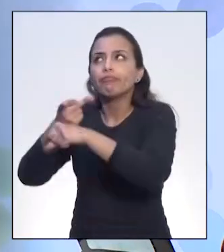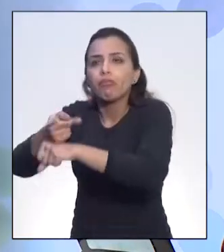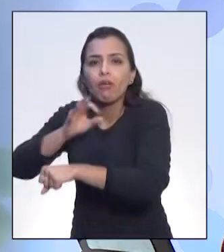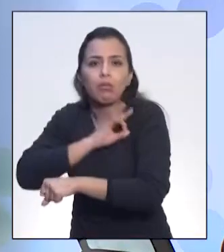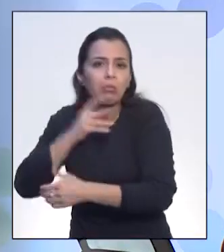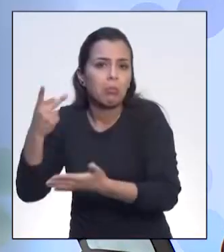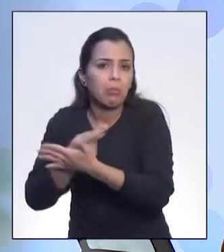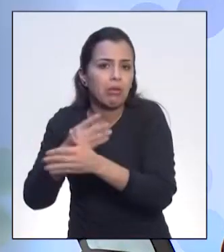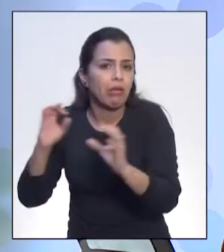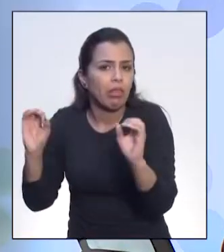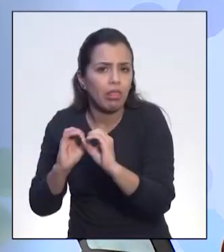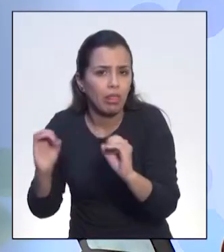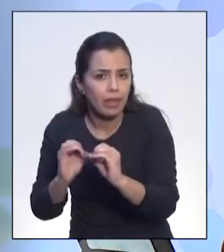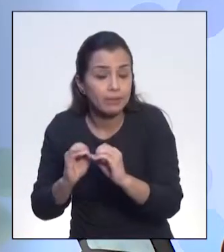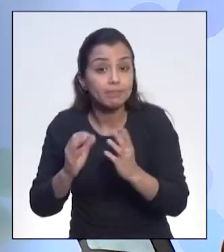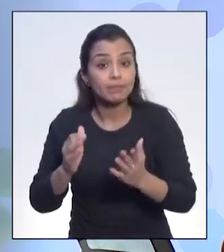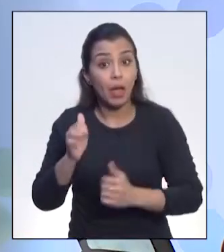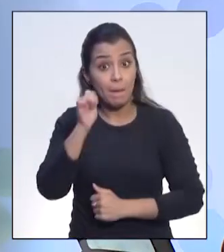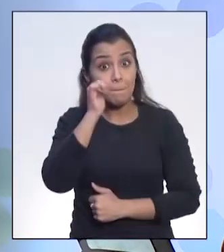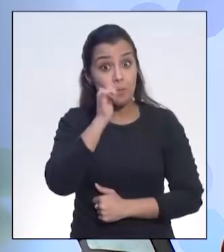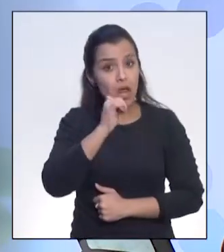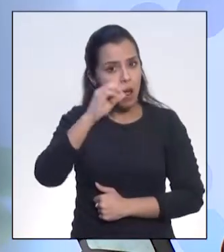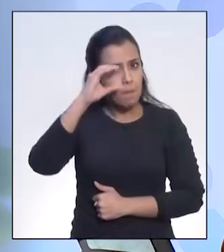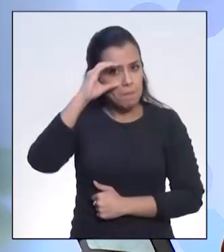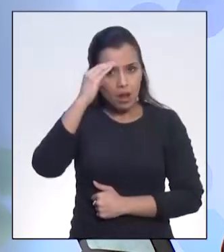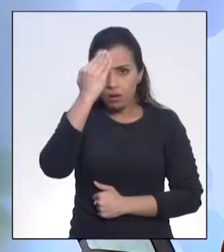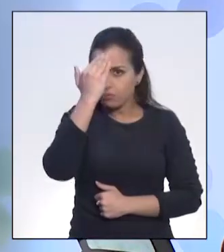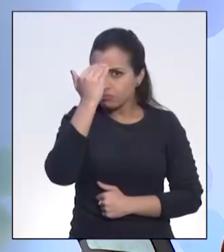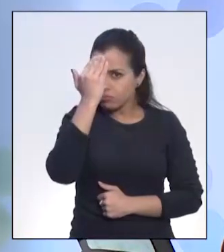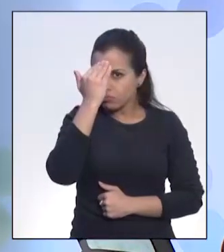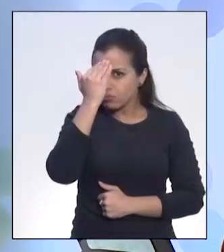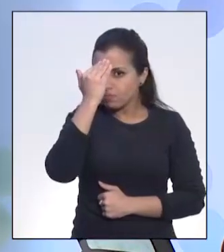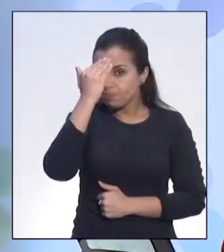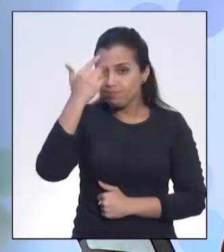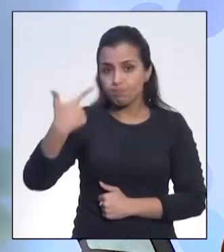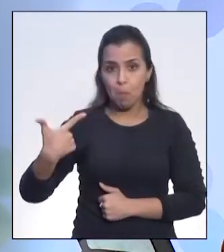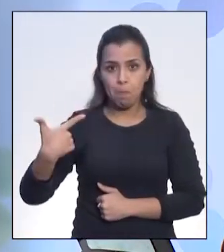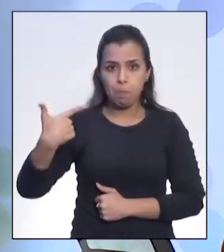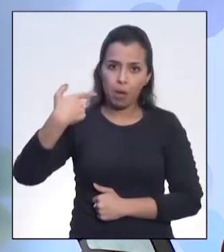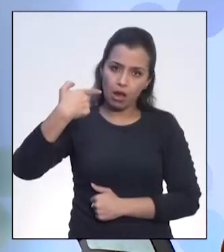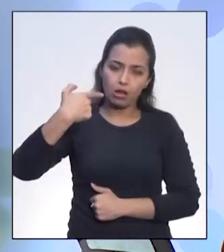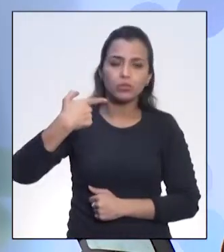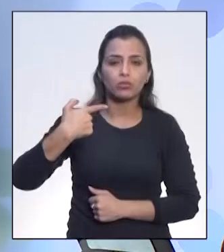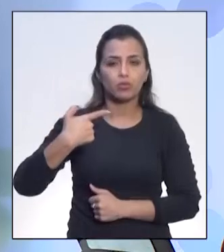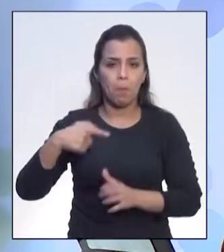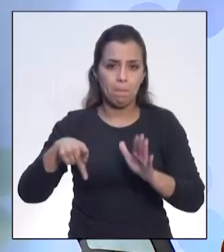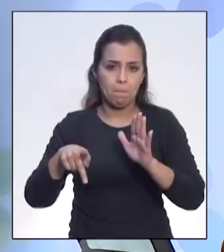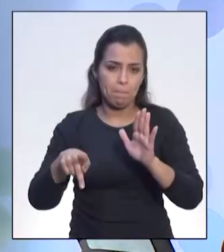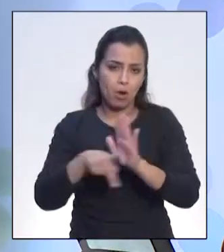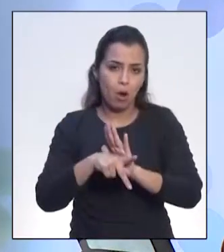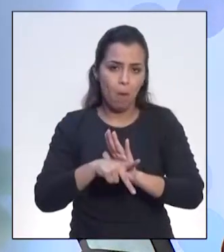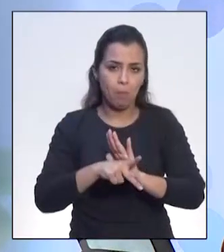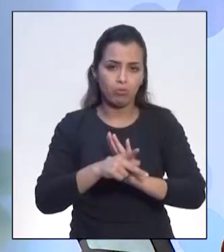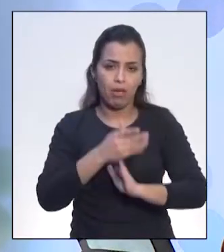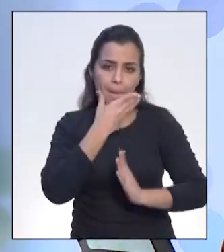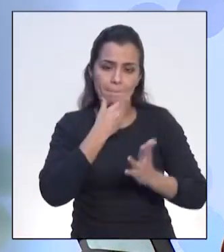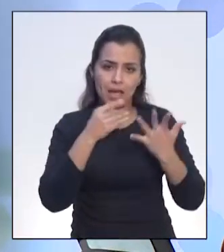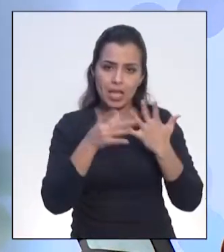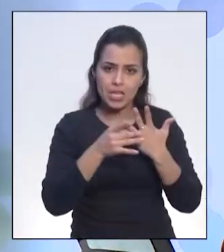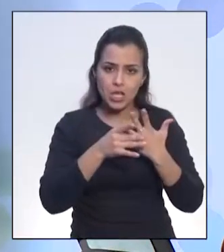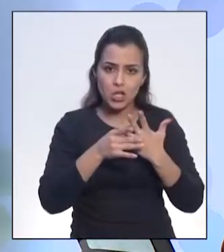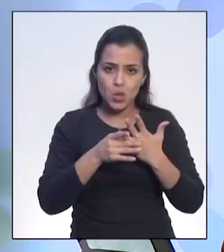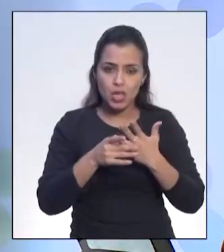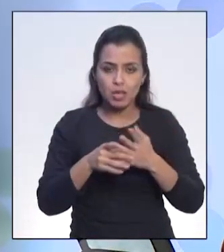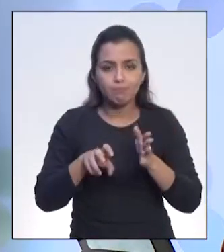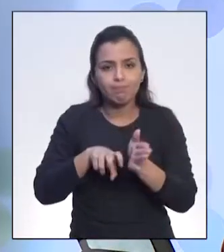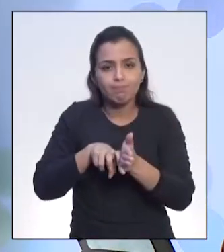estatal. A Maria da Penha ela acabou recebendo um tiro do seu marido e ficou paraplégica.